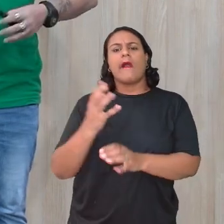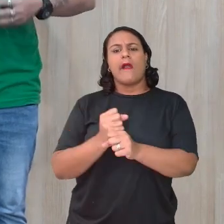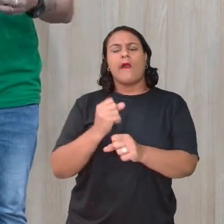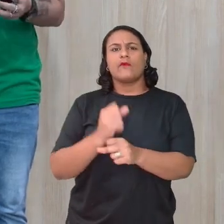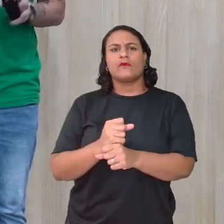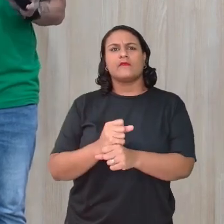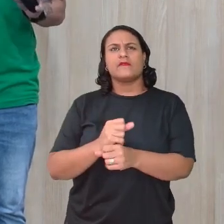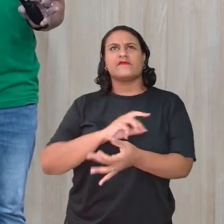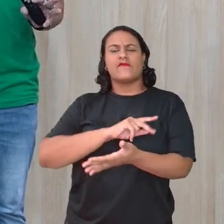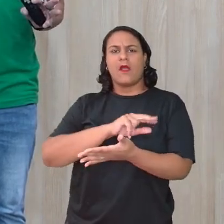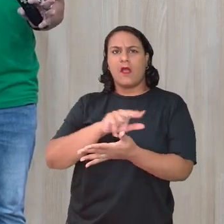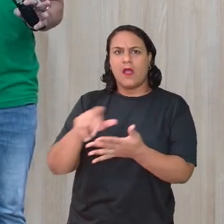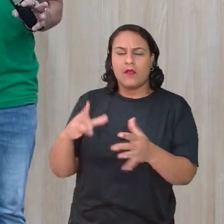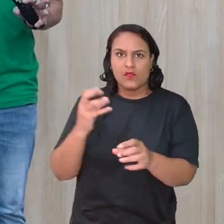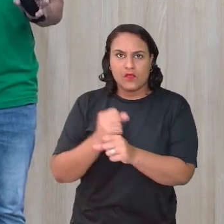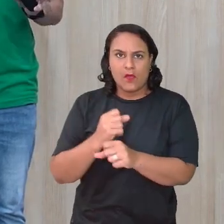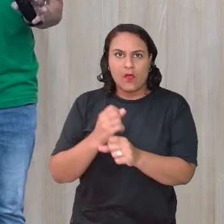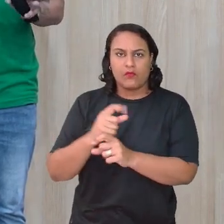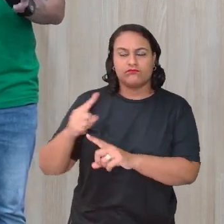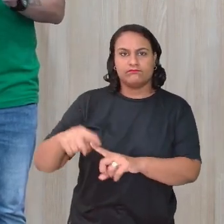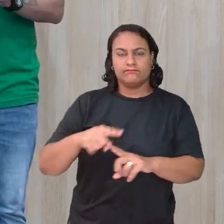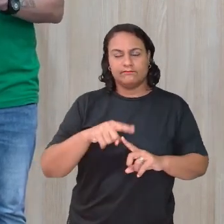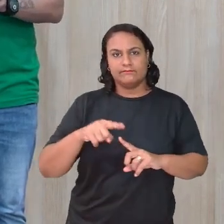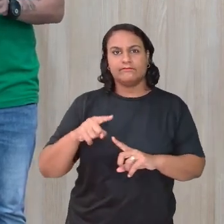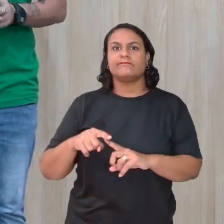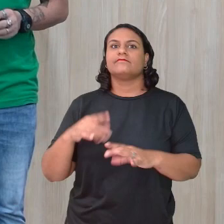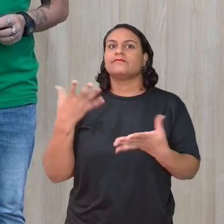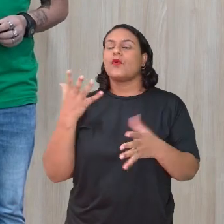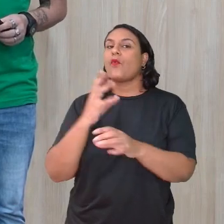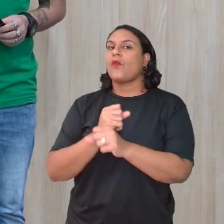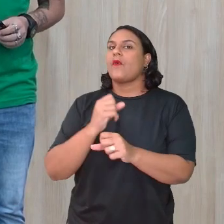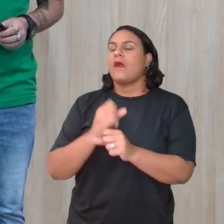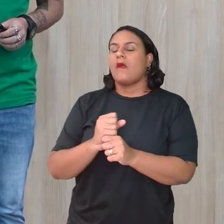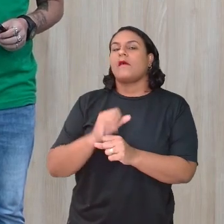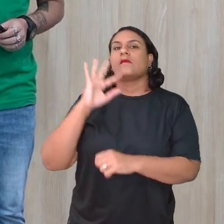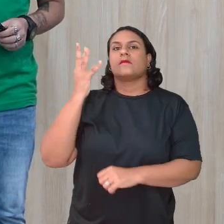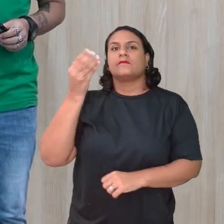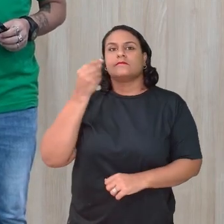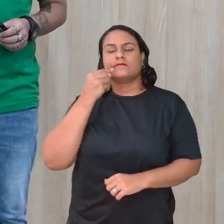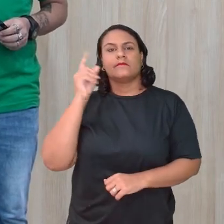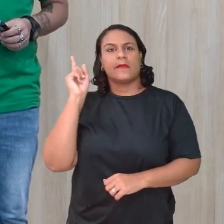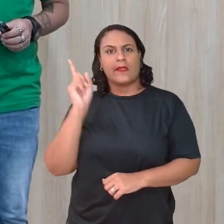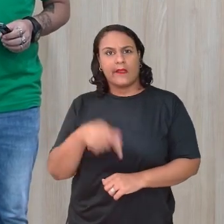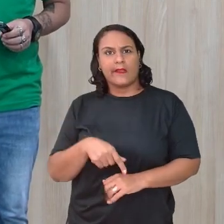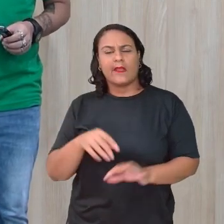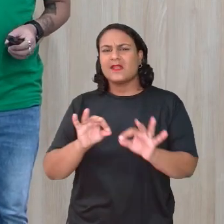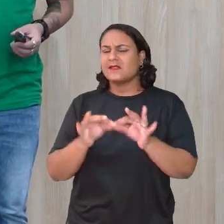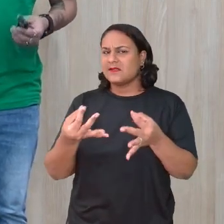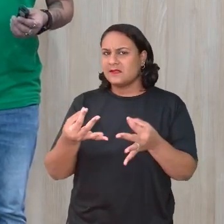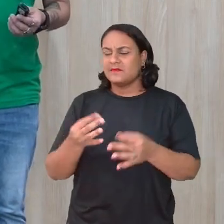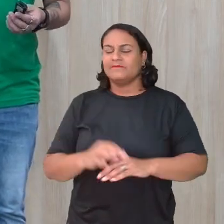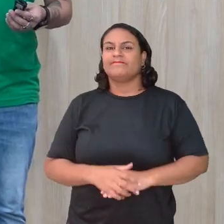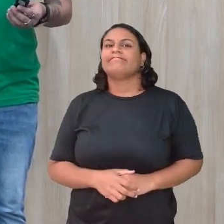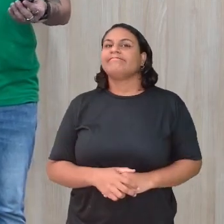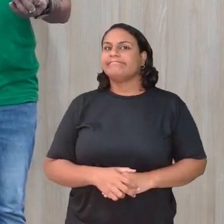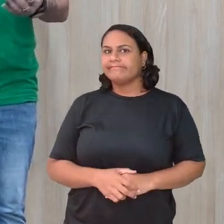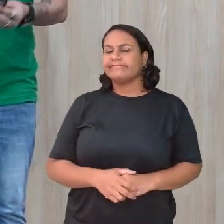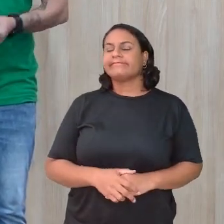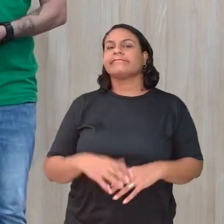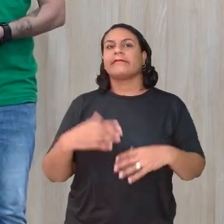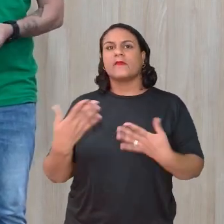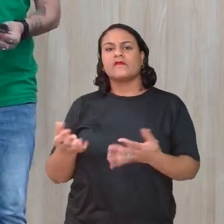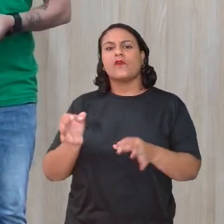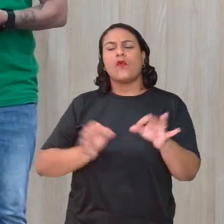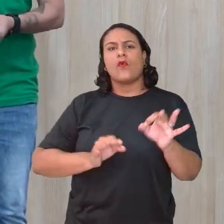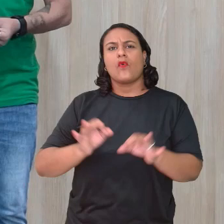série de cálculos, a gente vai perceber que o cálculo das probabilidades é relativamente um cálculo simples, tá certo? A gente simplesmente vai